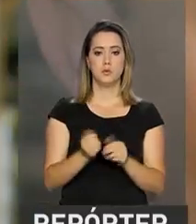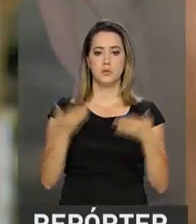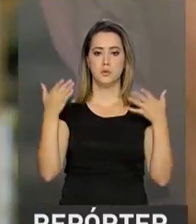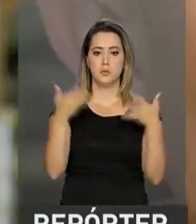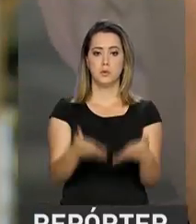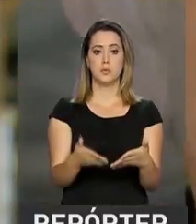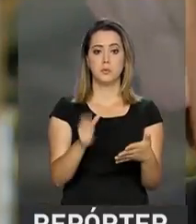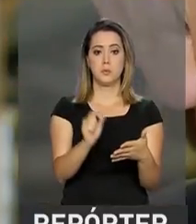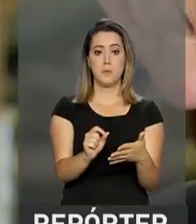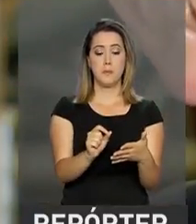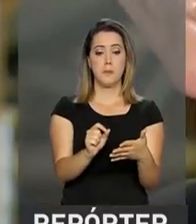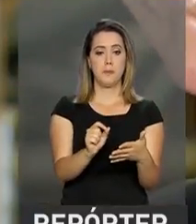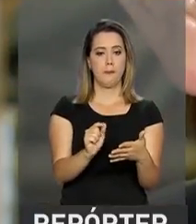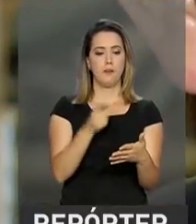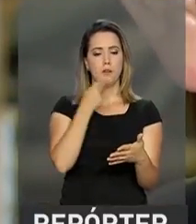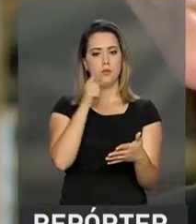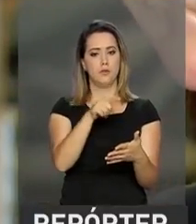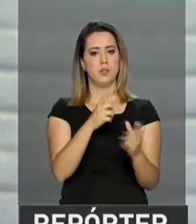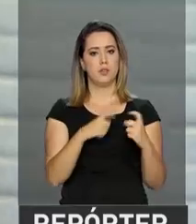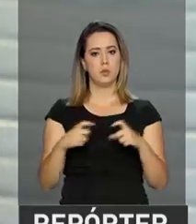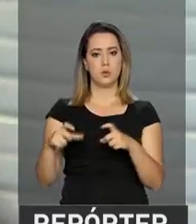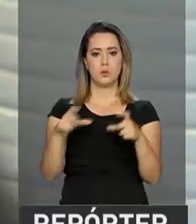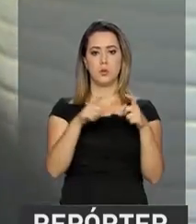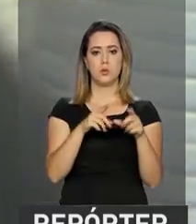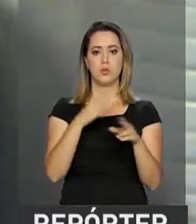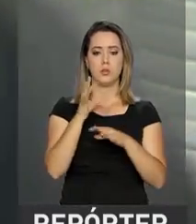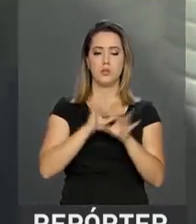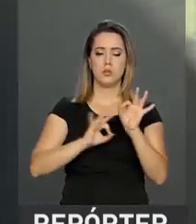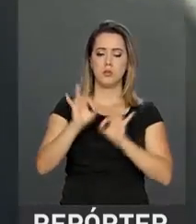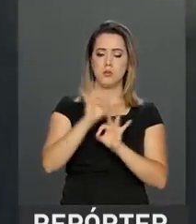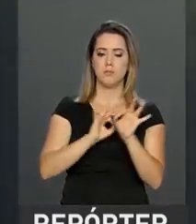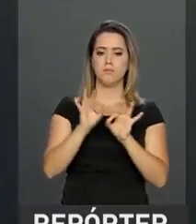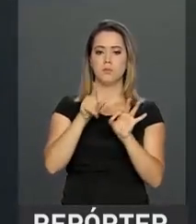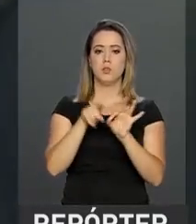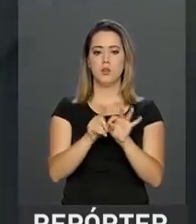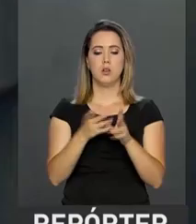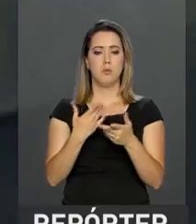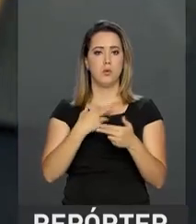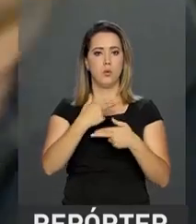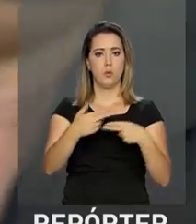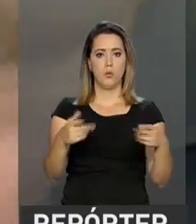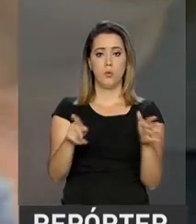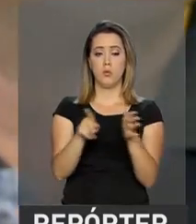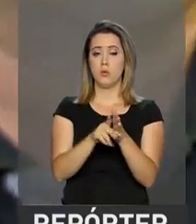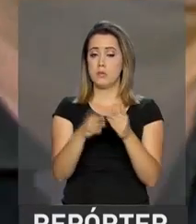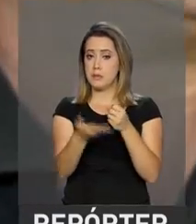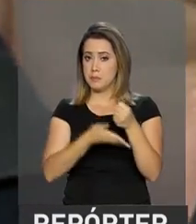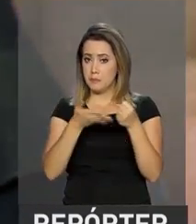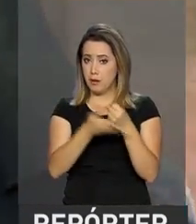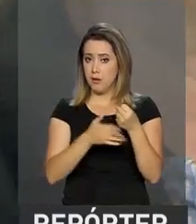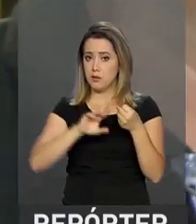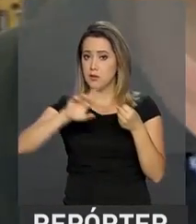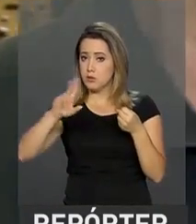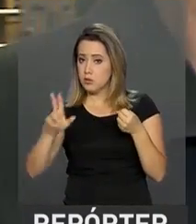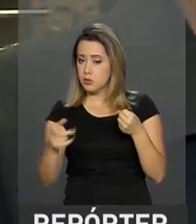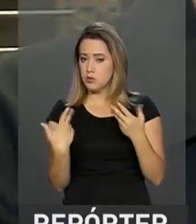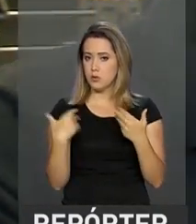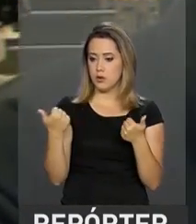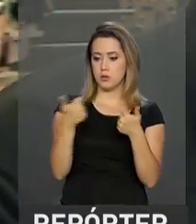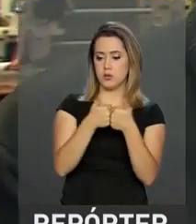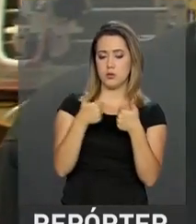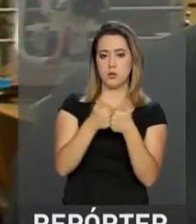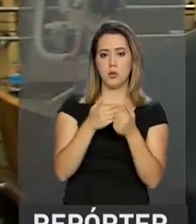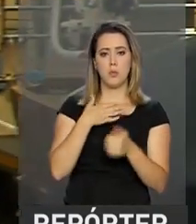do globe segundo ele as estações foram desenvolvidas com material termina o professor acredita que a iniciativa vai aproximar estudantes